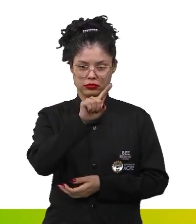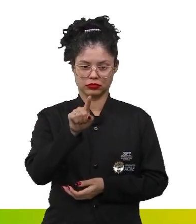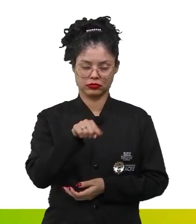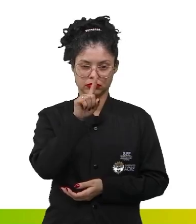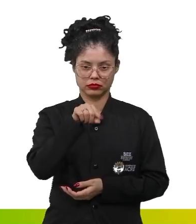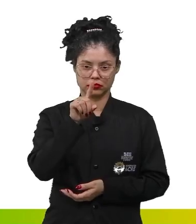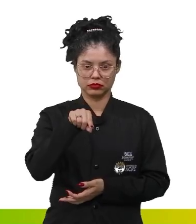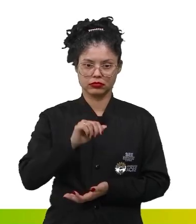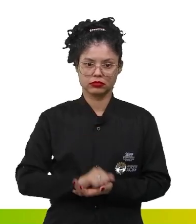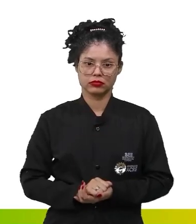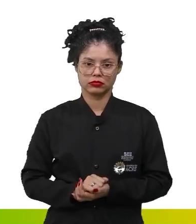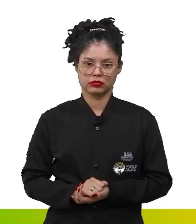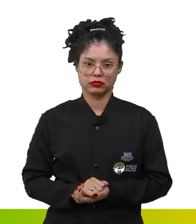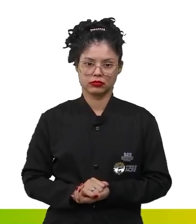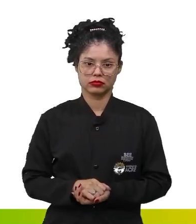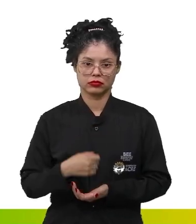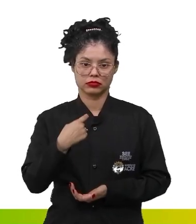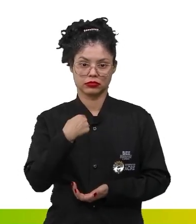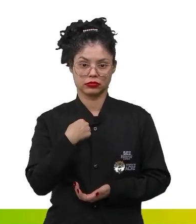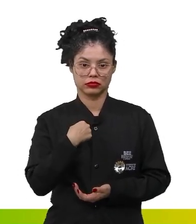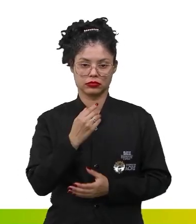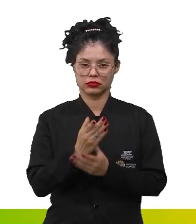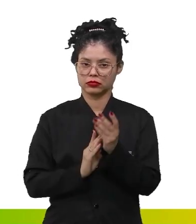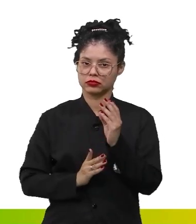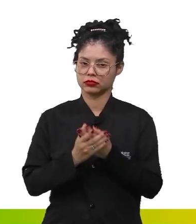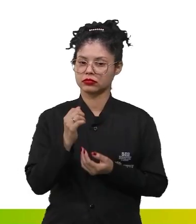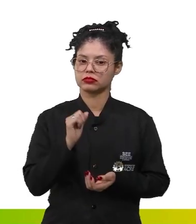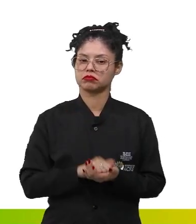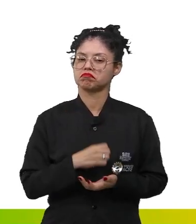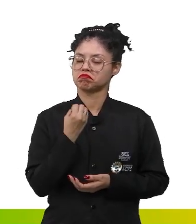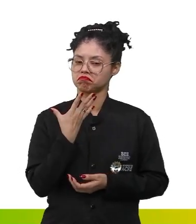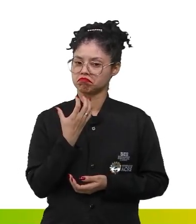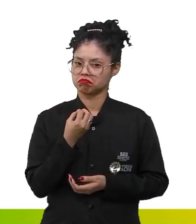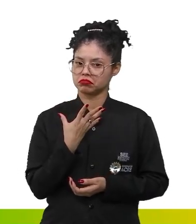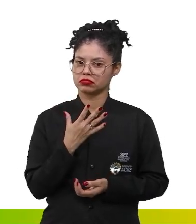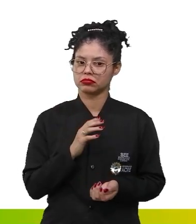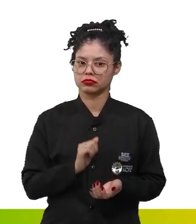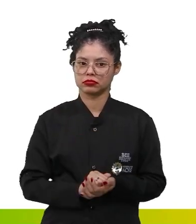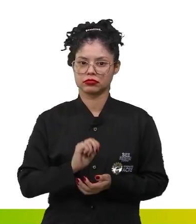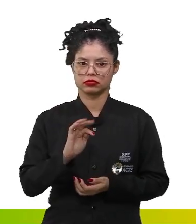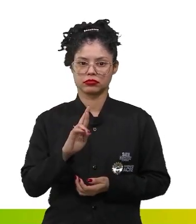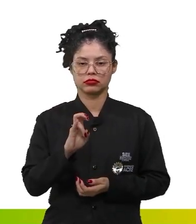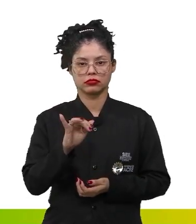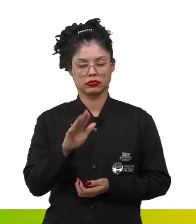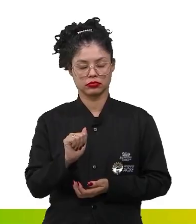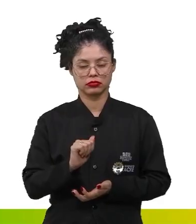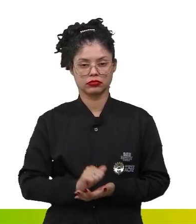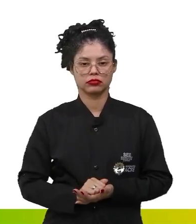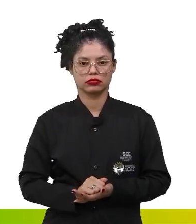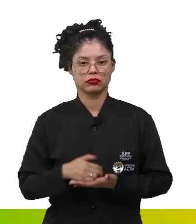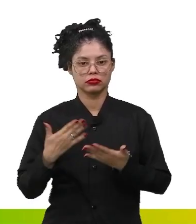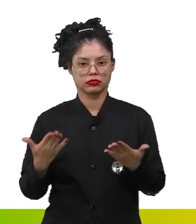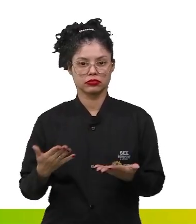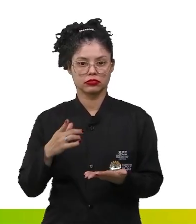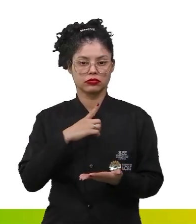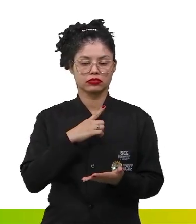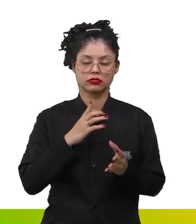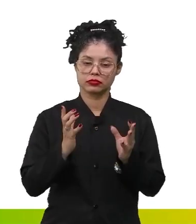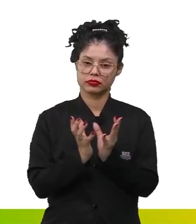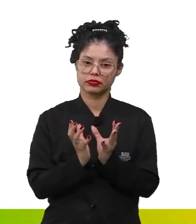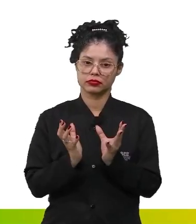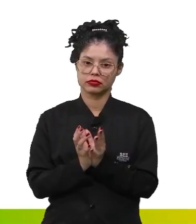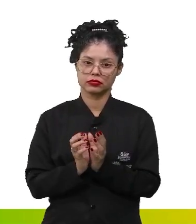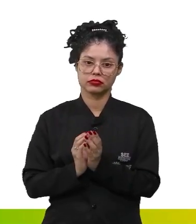de dinheiro, ele diz o seguinte: eu vejo mão de obra barata. Então, a gente tem um grupo